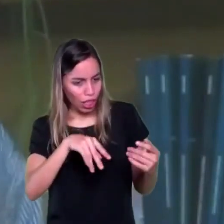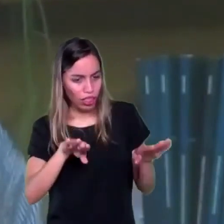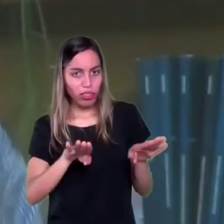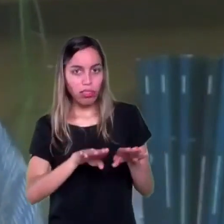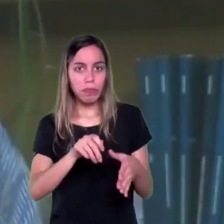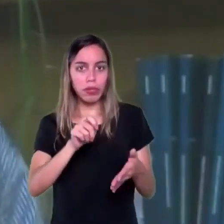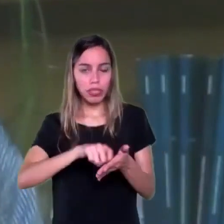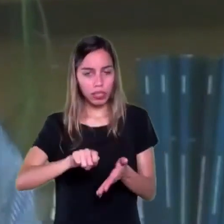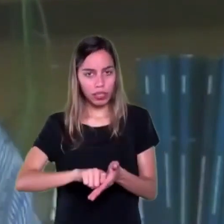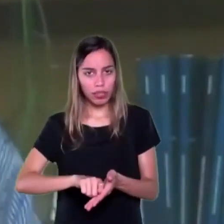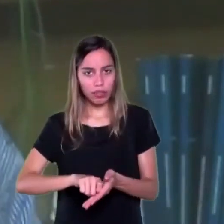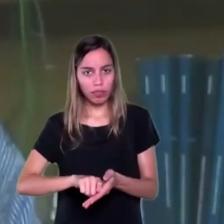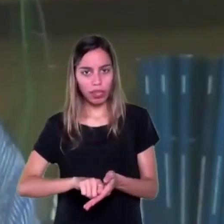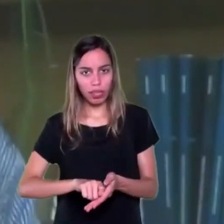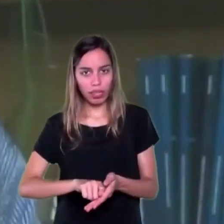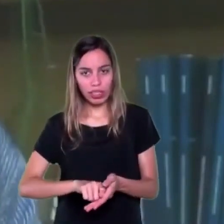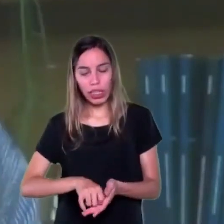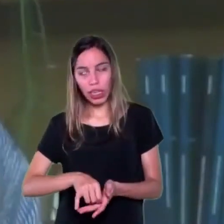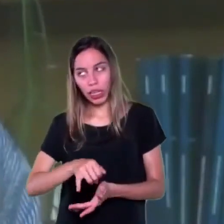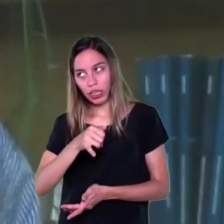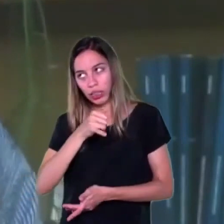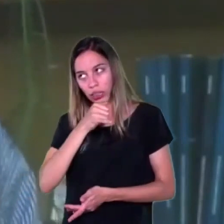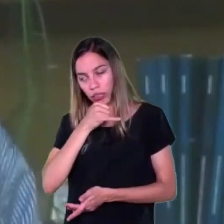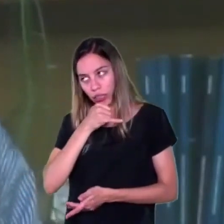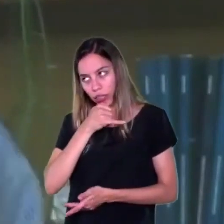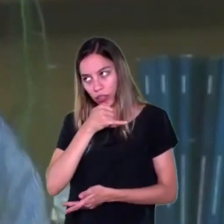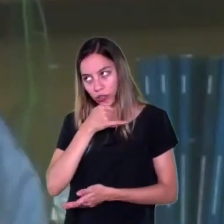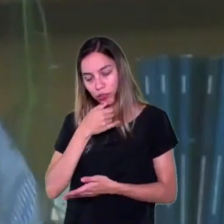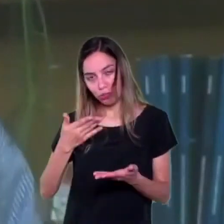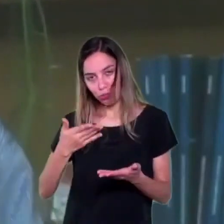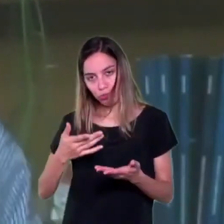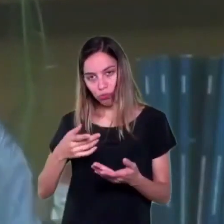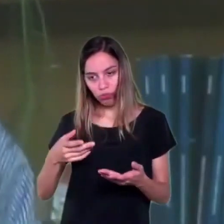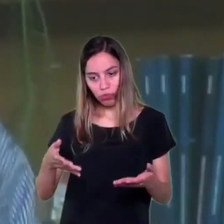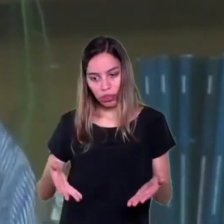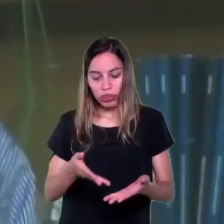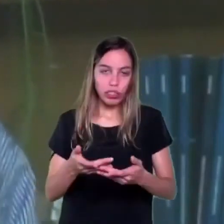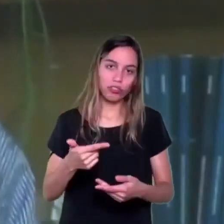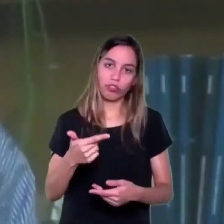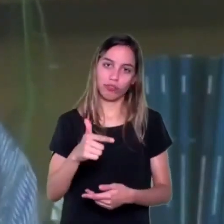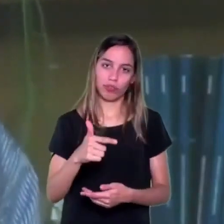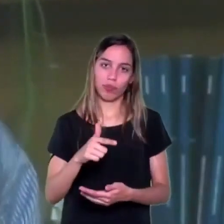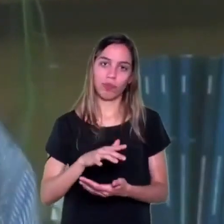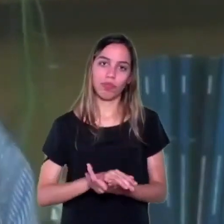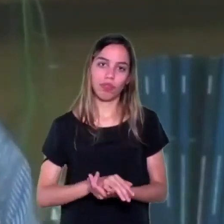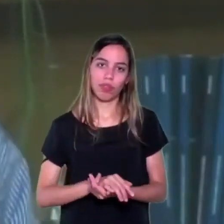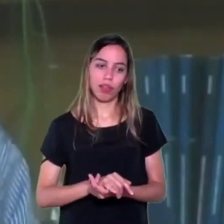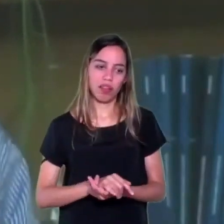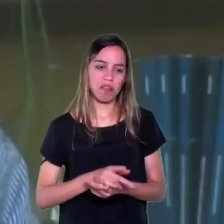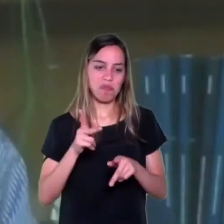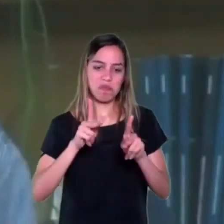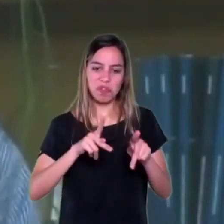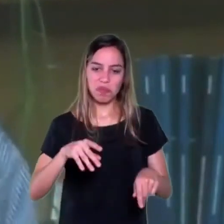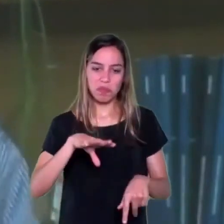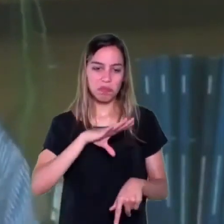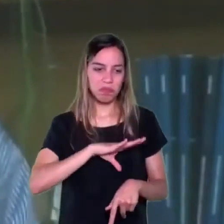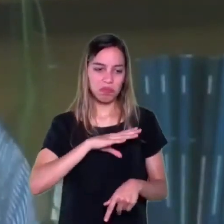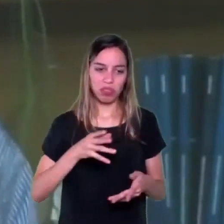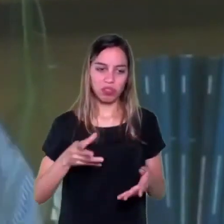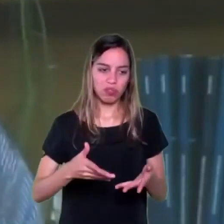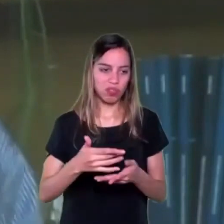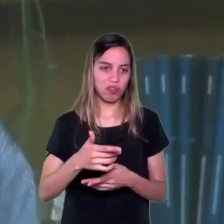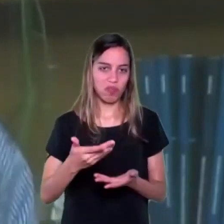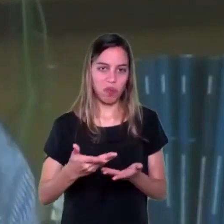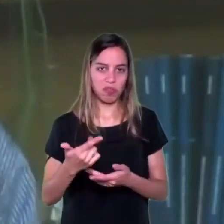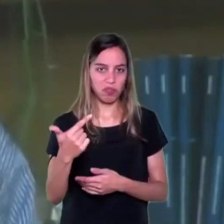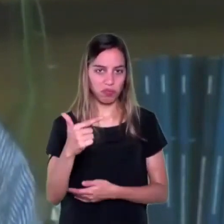que, infelizmente, não tem acontecido, até com professores de português. E, a partir de então,